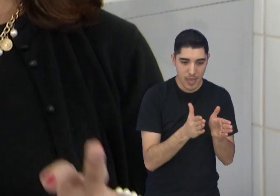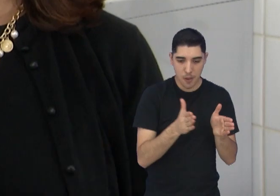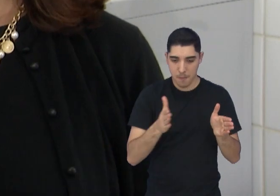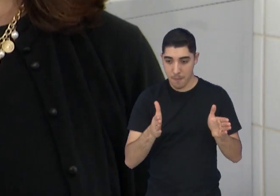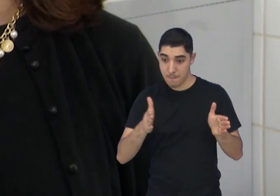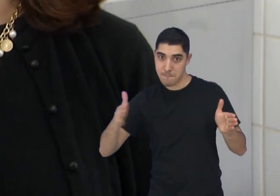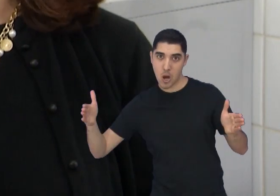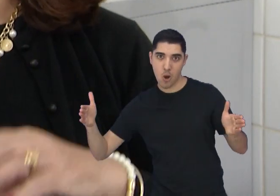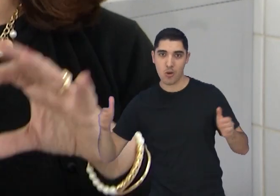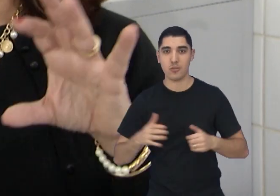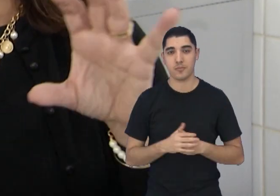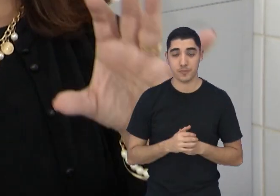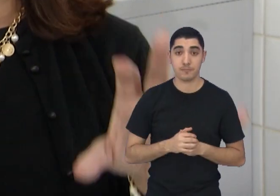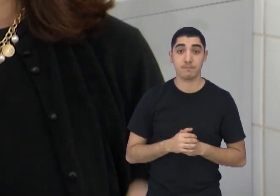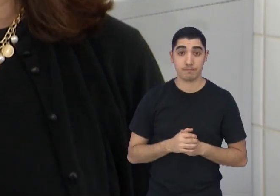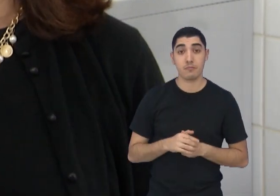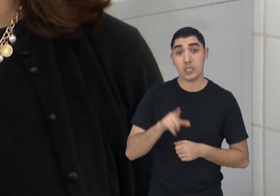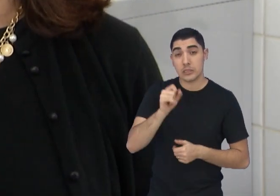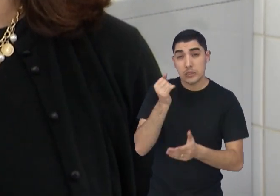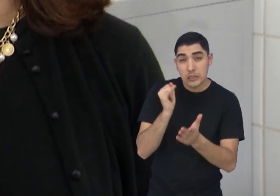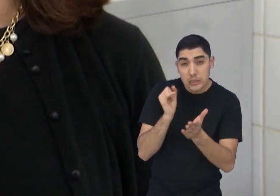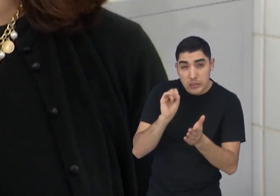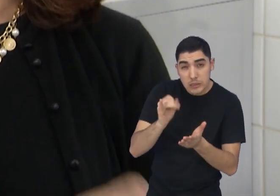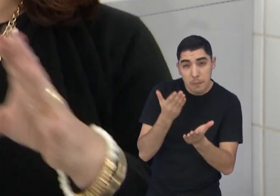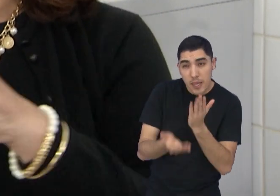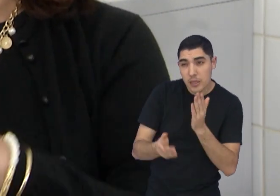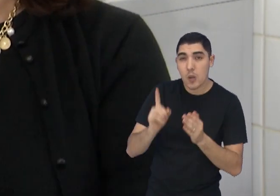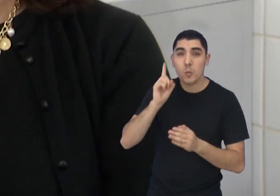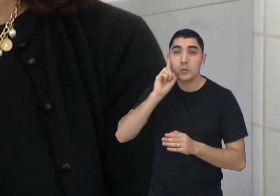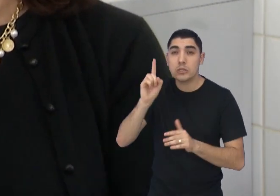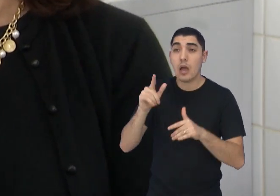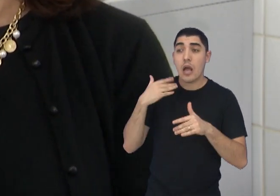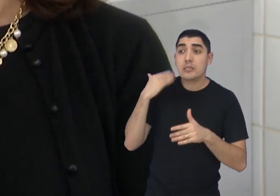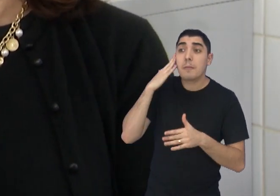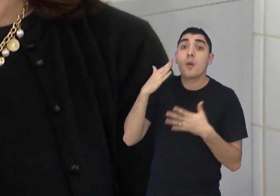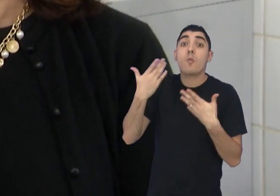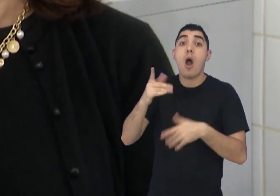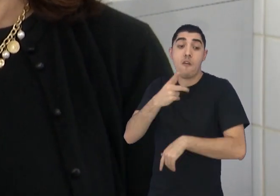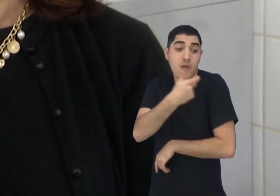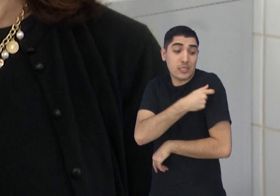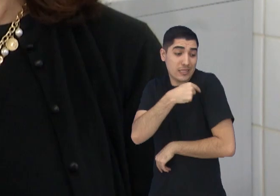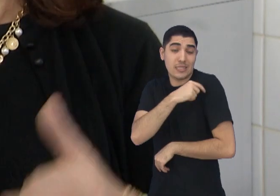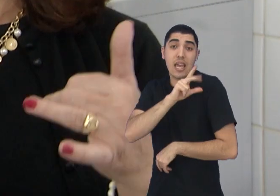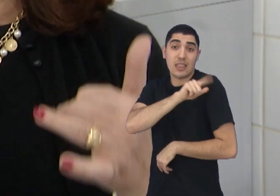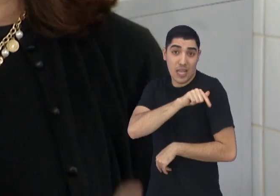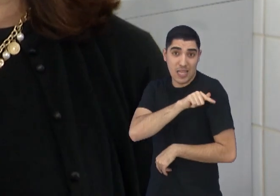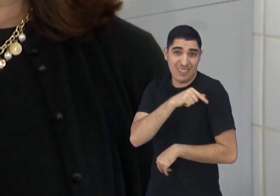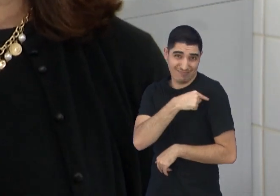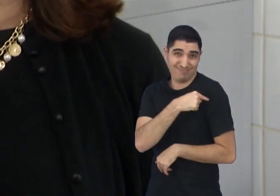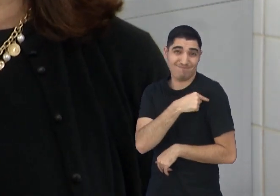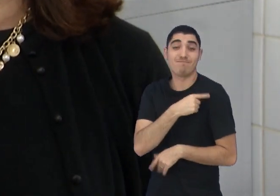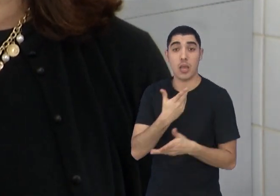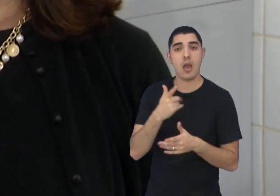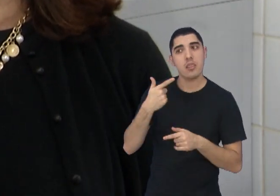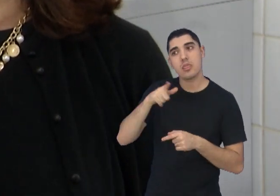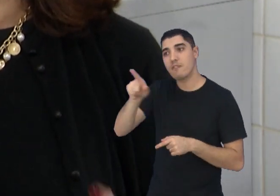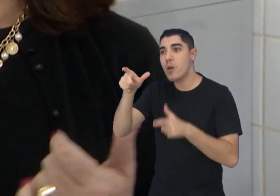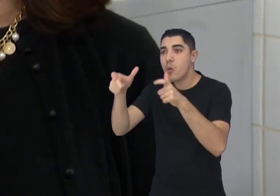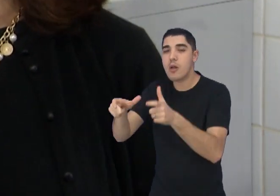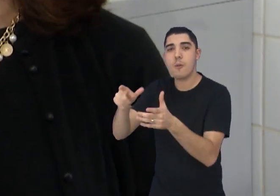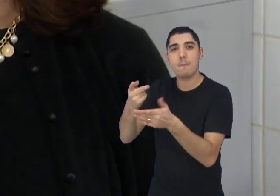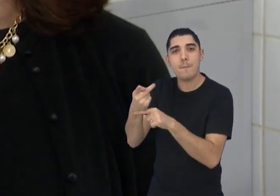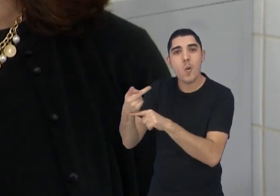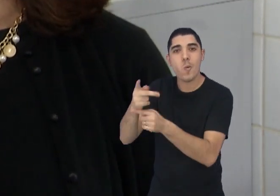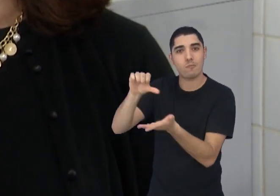Perdeu a campanha, está em dúvida de qual vacina que está atrasado, procura uma unidade de saúde para se vacinar. Uma outra preocupação além da polio são